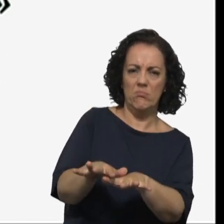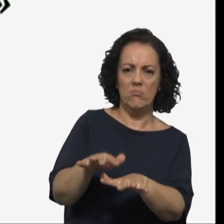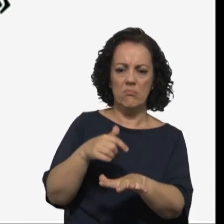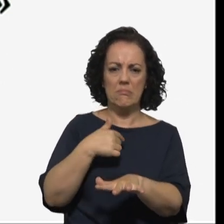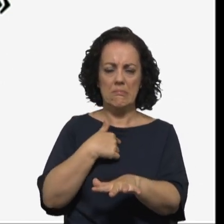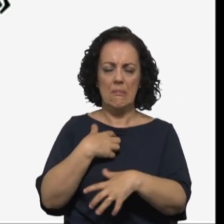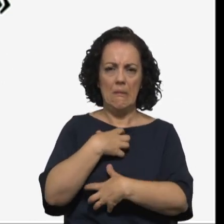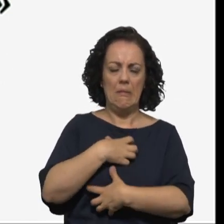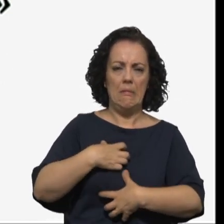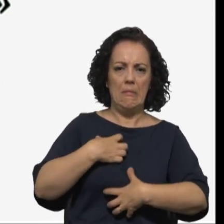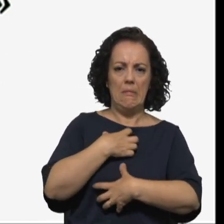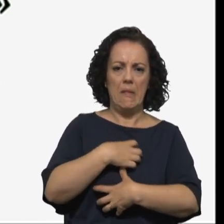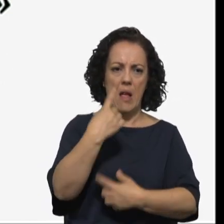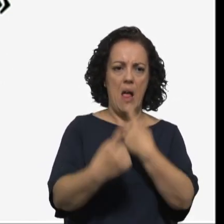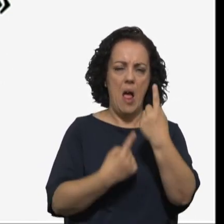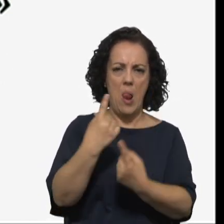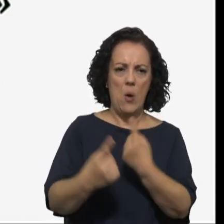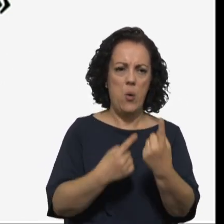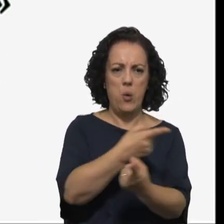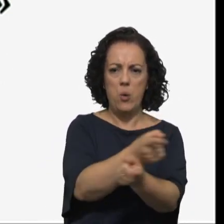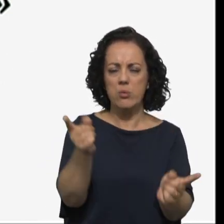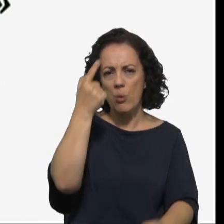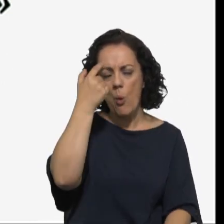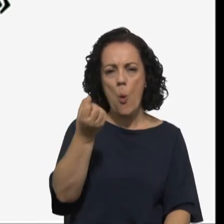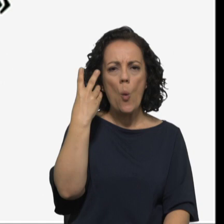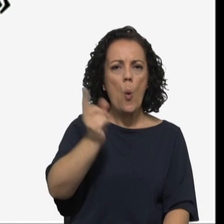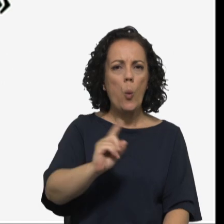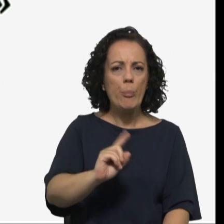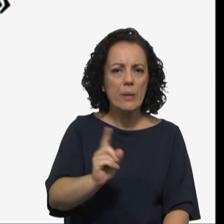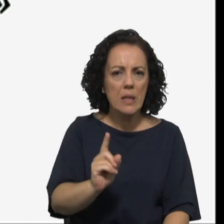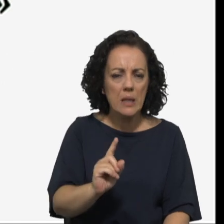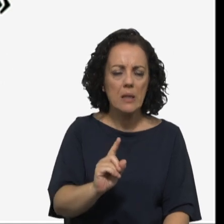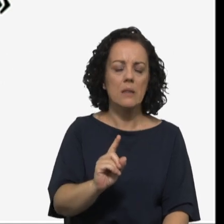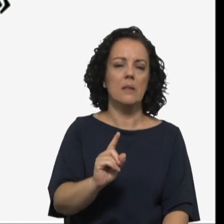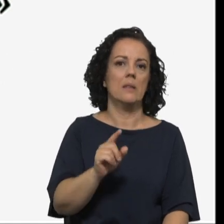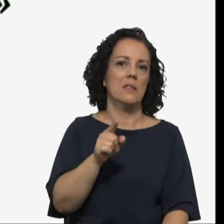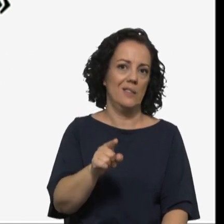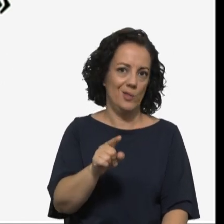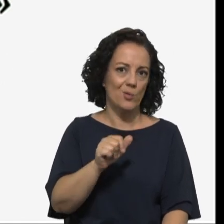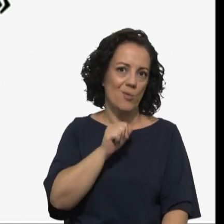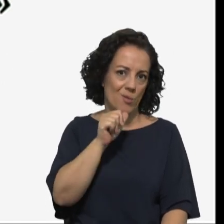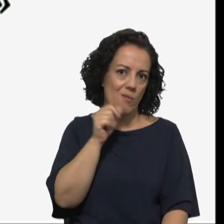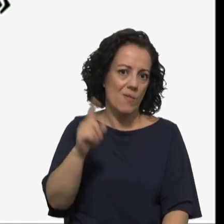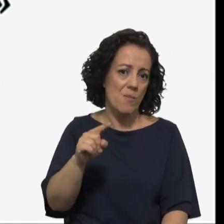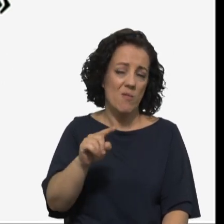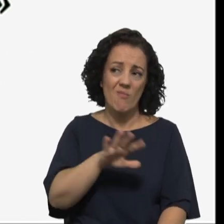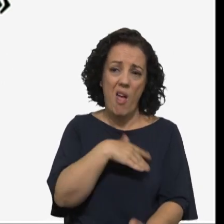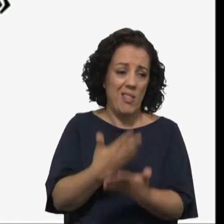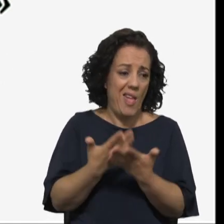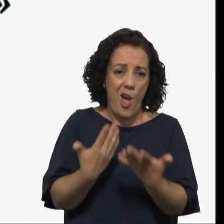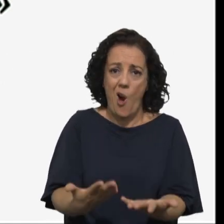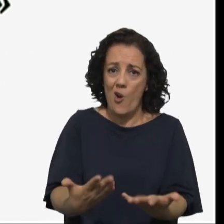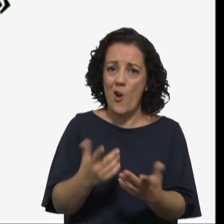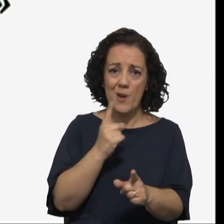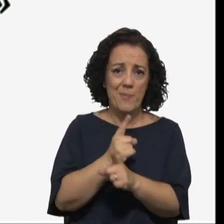perante alguns ataques, algumas incompreensões, e isso é uma constante até hoje, até à atualidade,